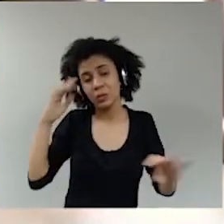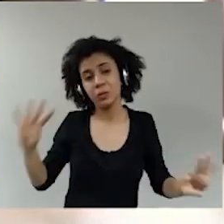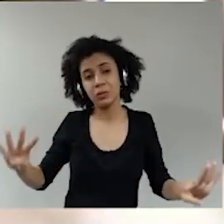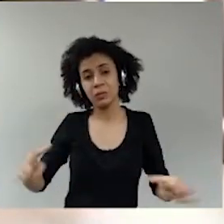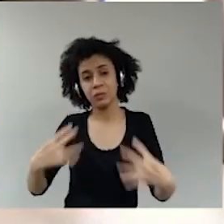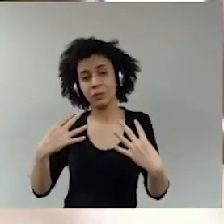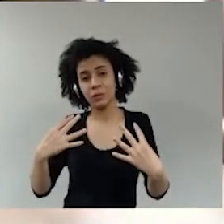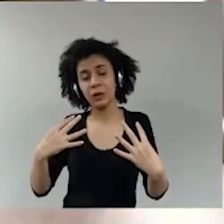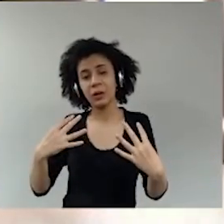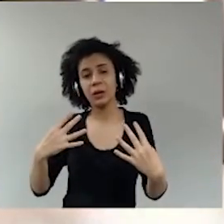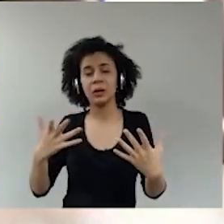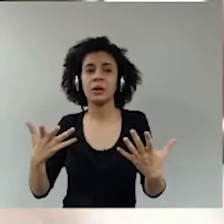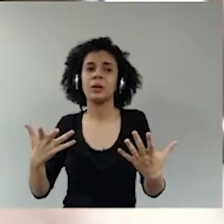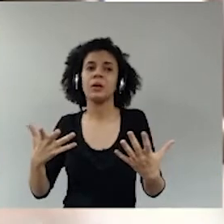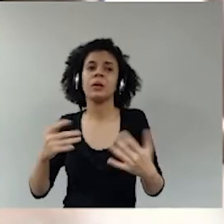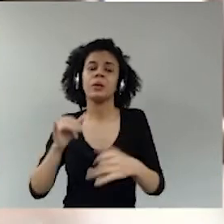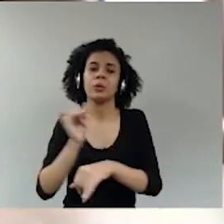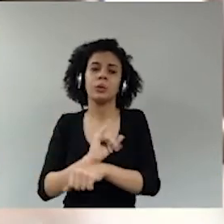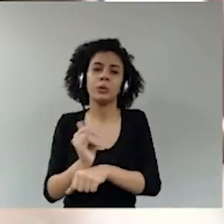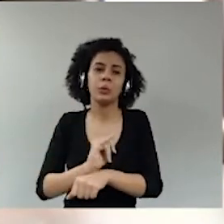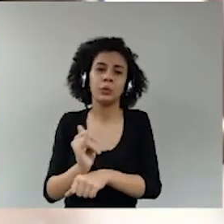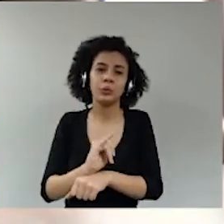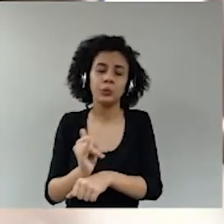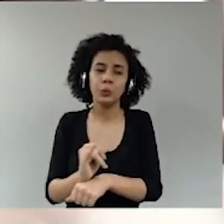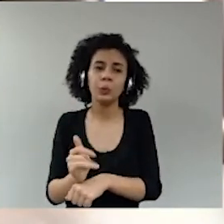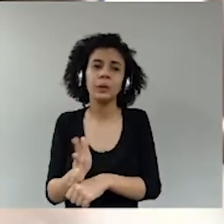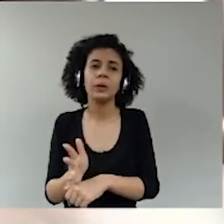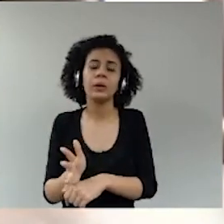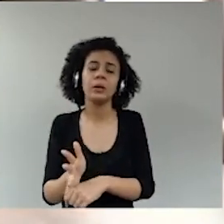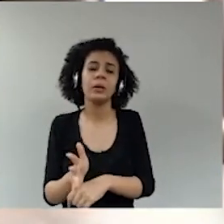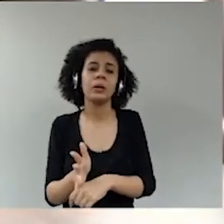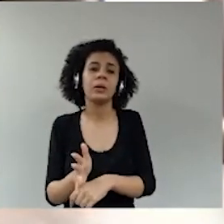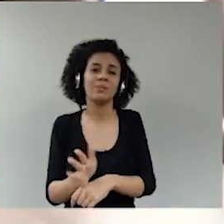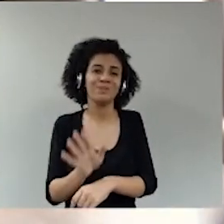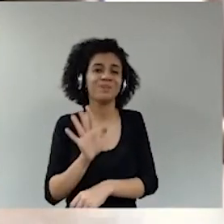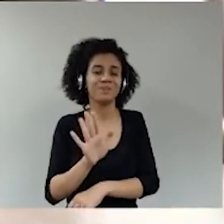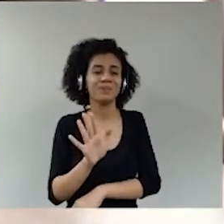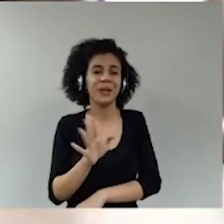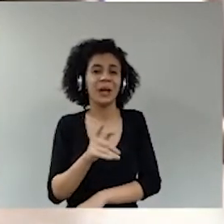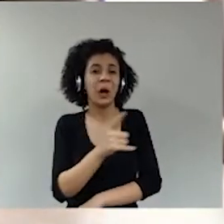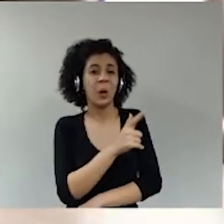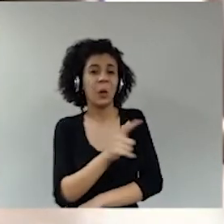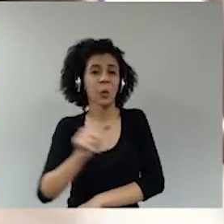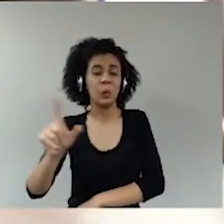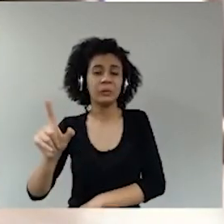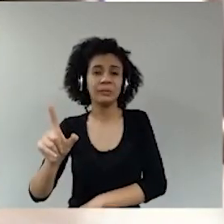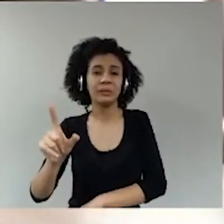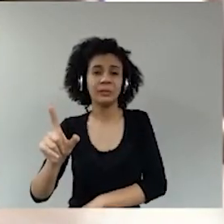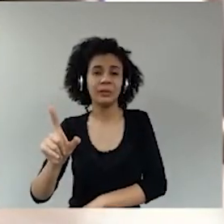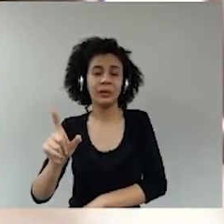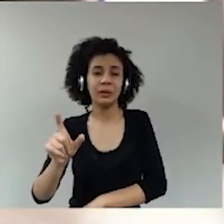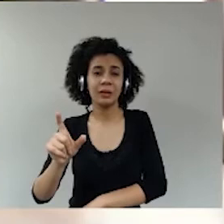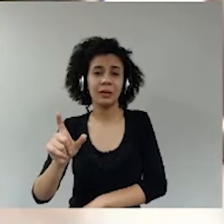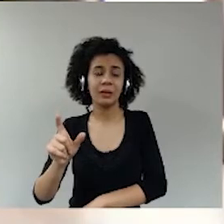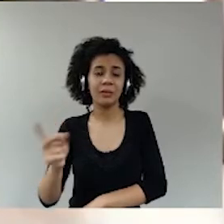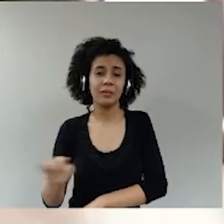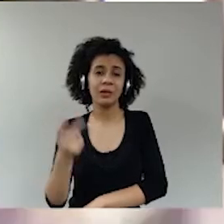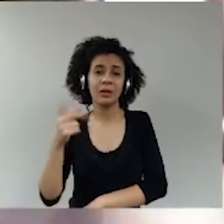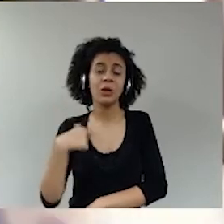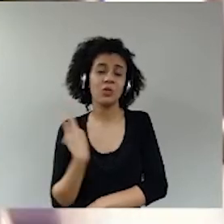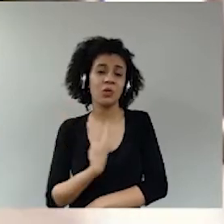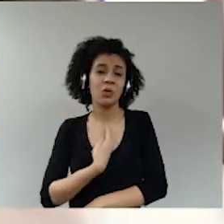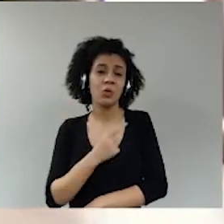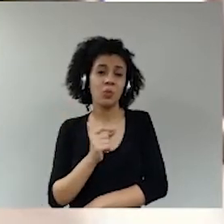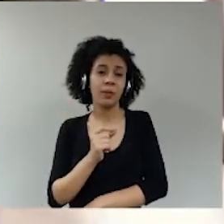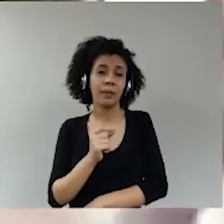pela rede mundial, pelo canal do YouTube da OAB Nacional, e isso é outra vantagem, que a gente está sendo ouvido